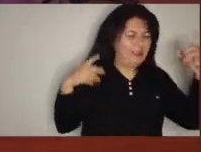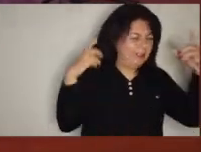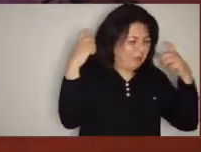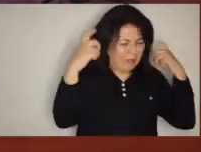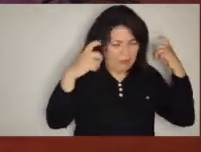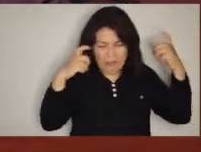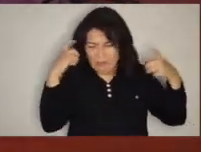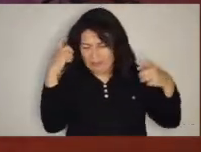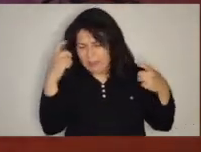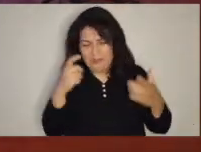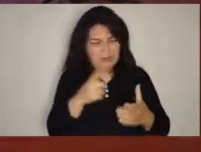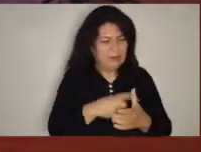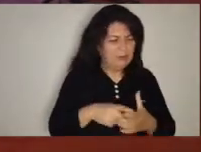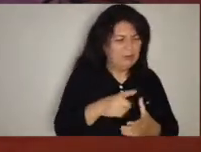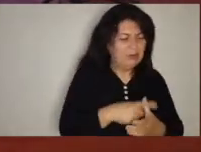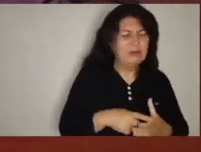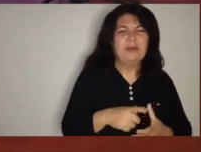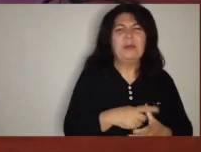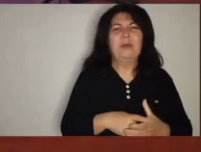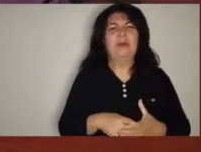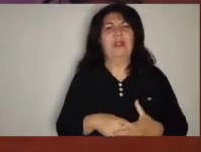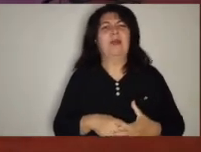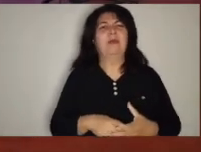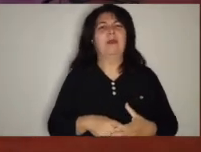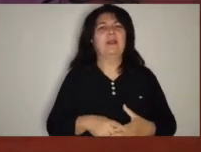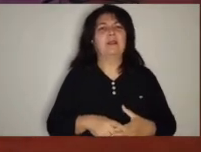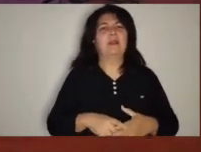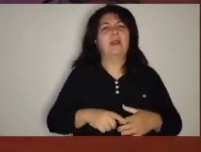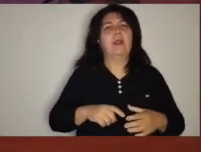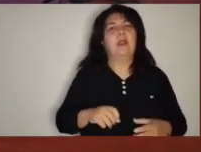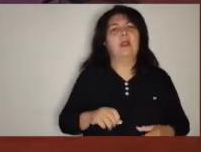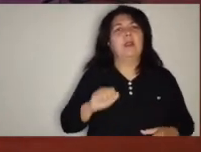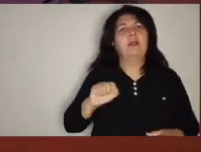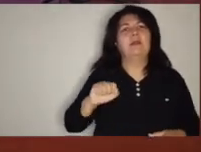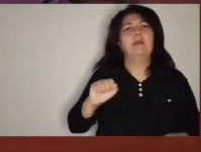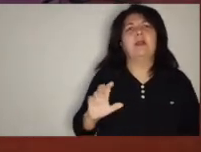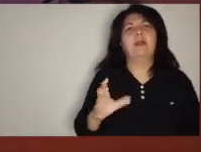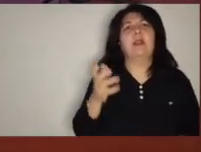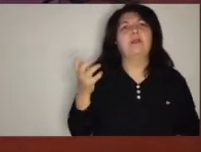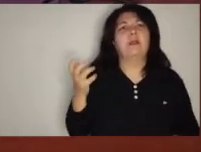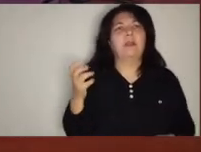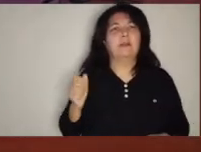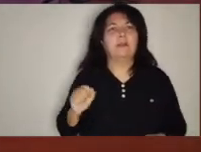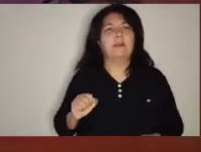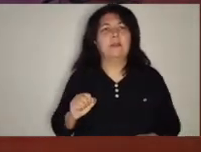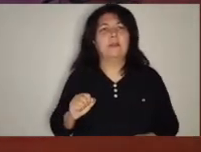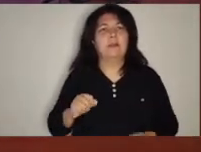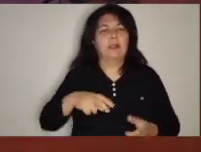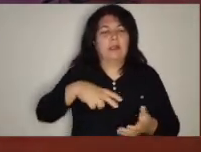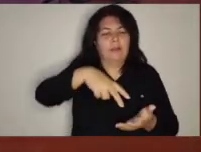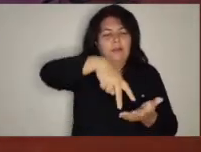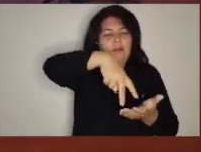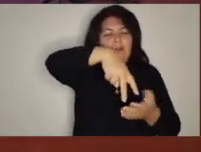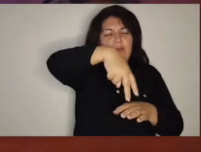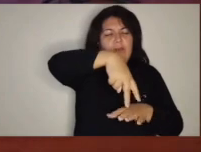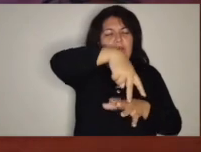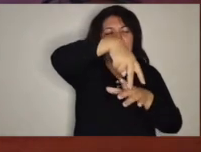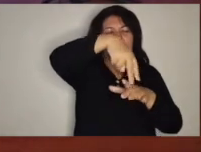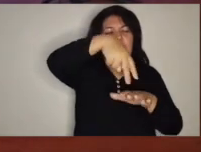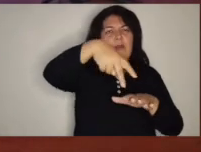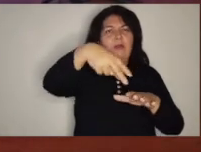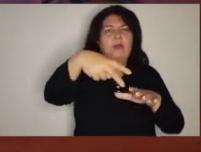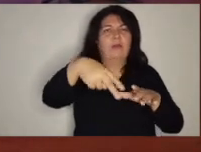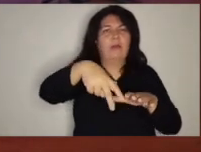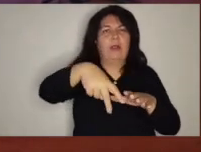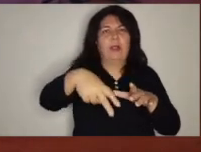a perder o foco que é Cristo. E ali a gente começa a afundar. E a Bíblia vai dizer que Pedro, ele começa